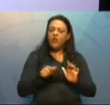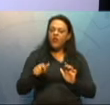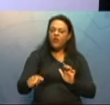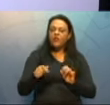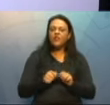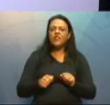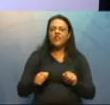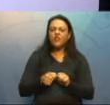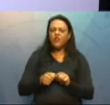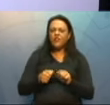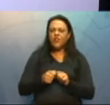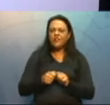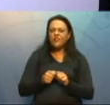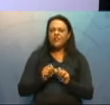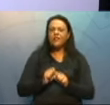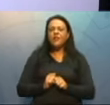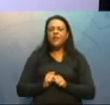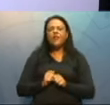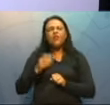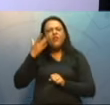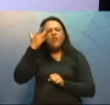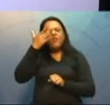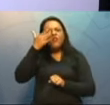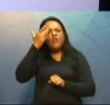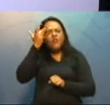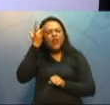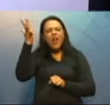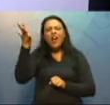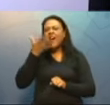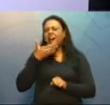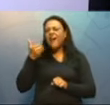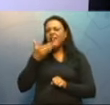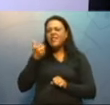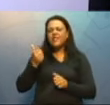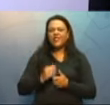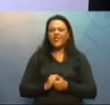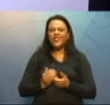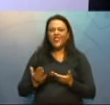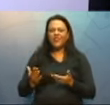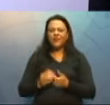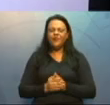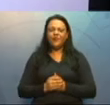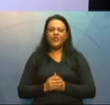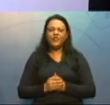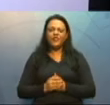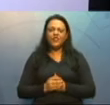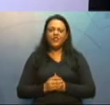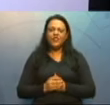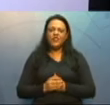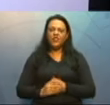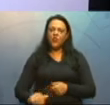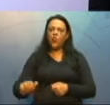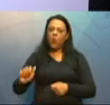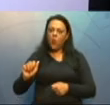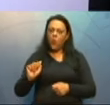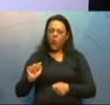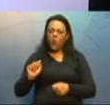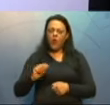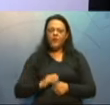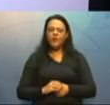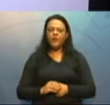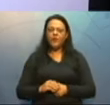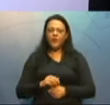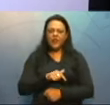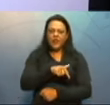você realize de uma forma bem mais acessível. Vamos lá. Na questão